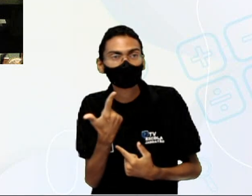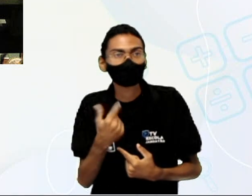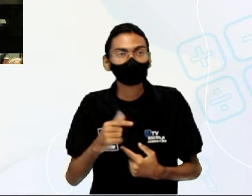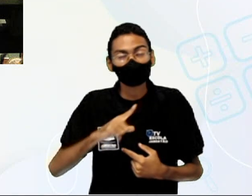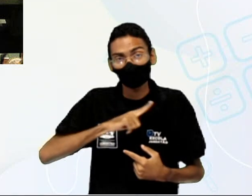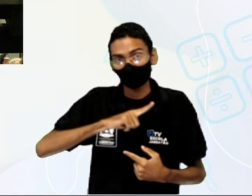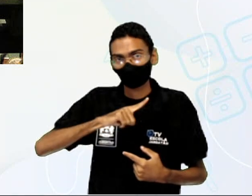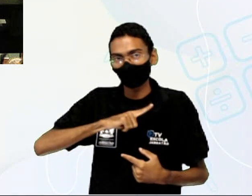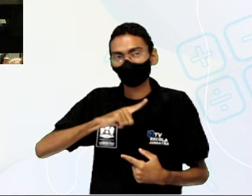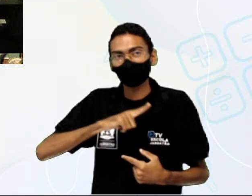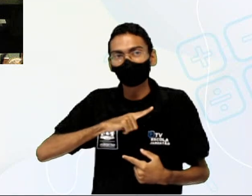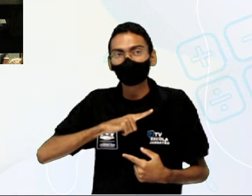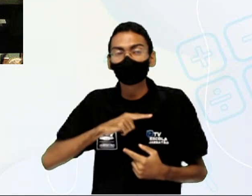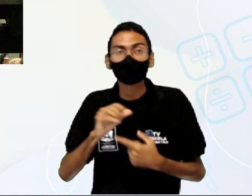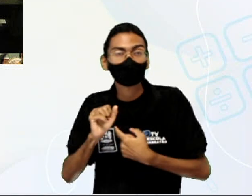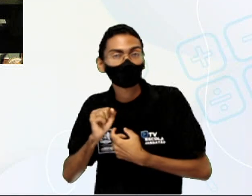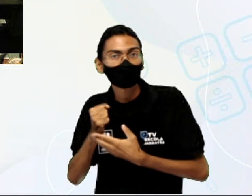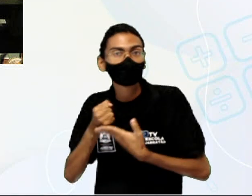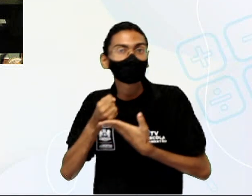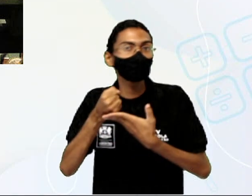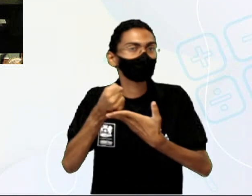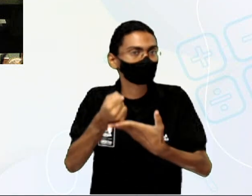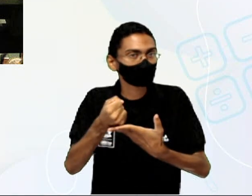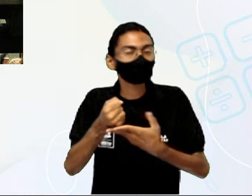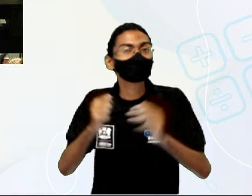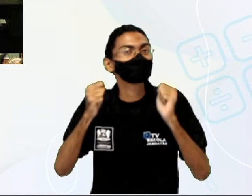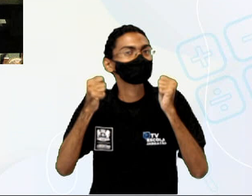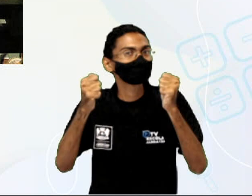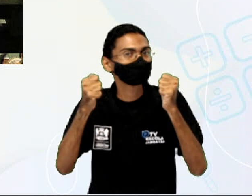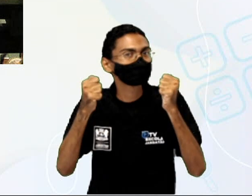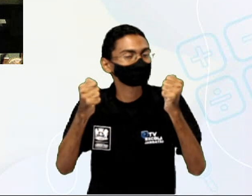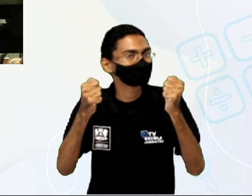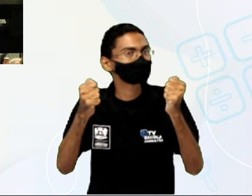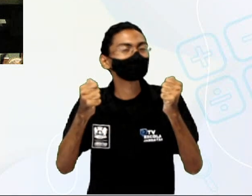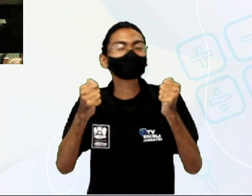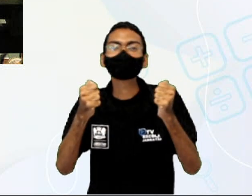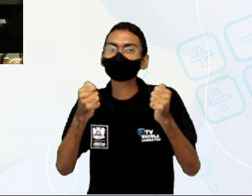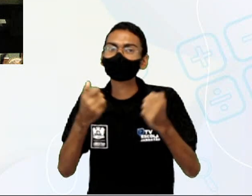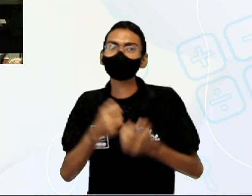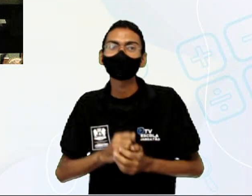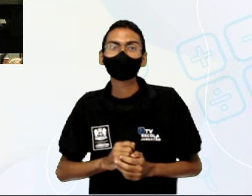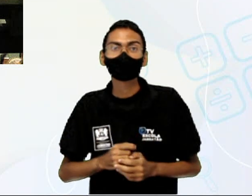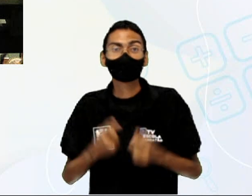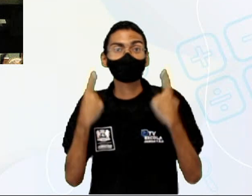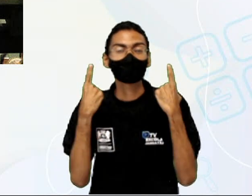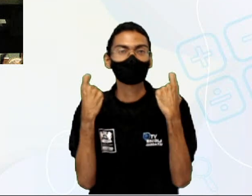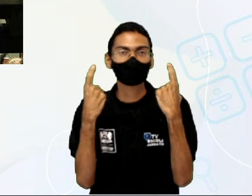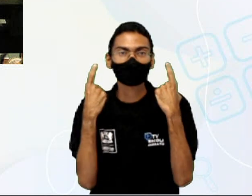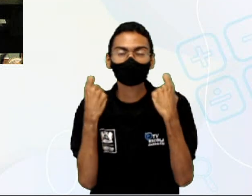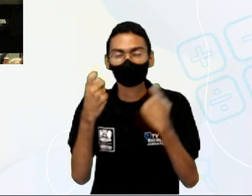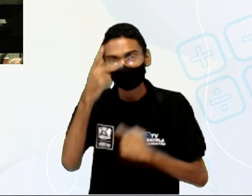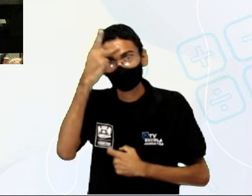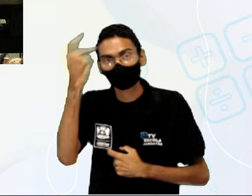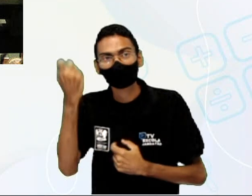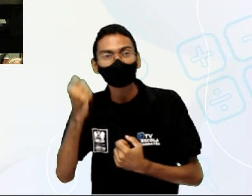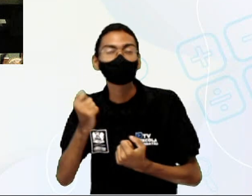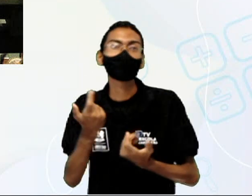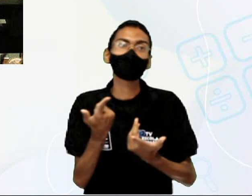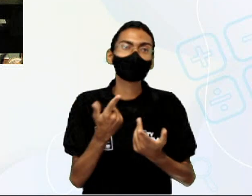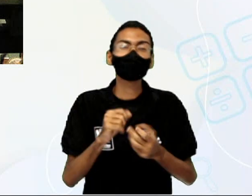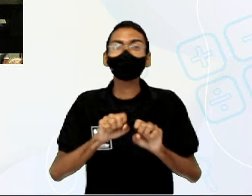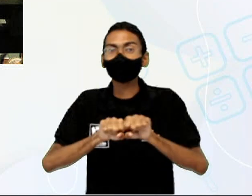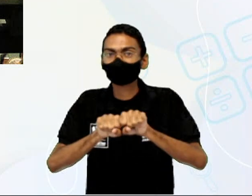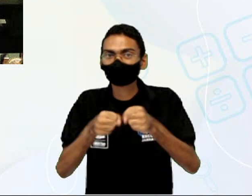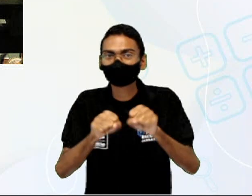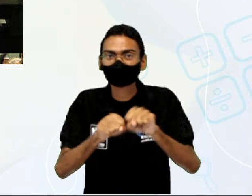existência ajudou a intensificar protestos violentos. Pessoas quebraram as máquinas e mataram